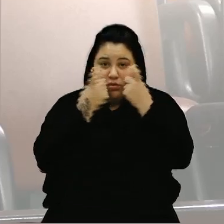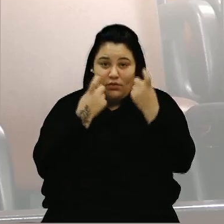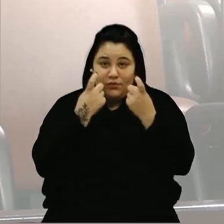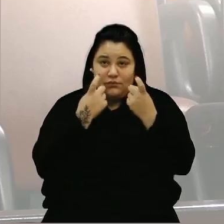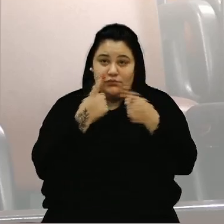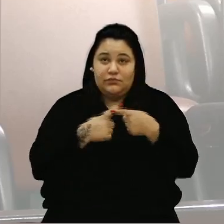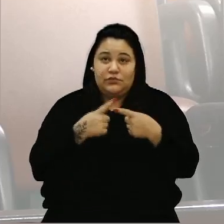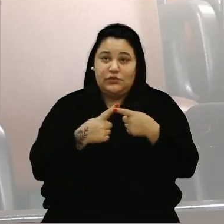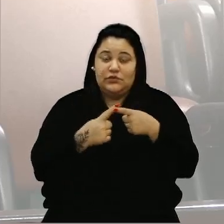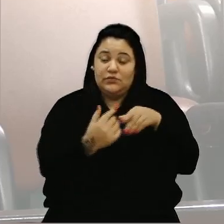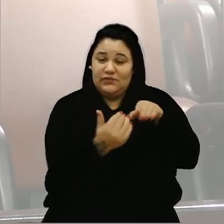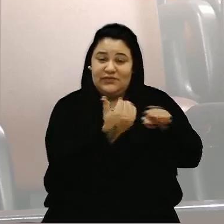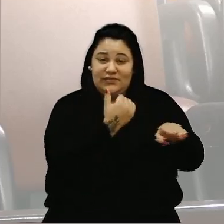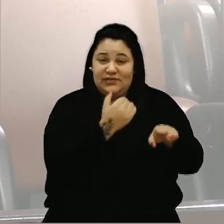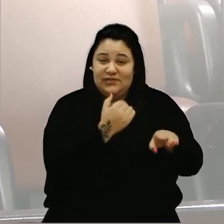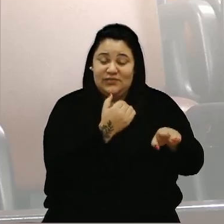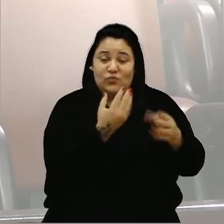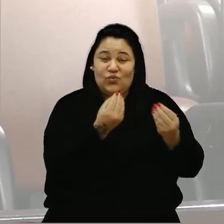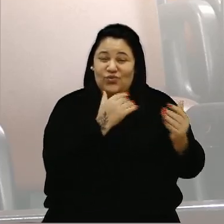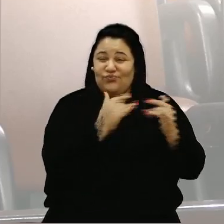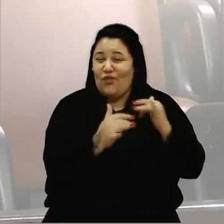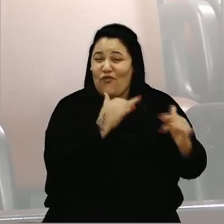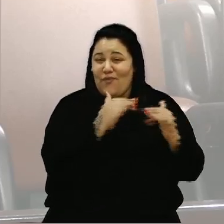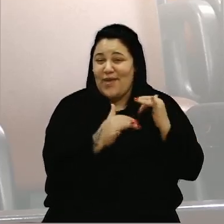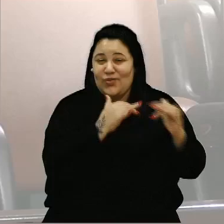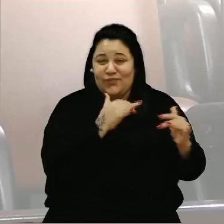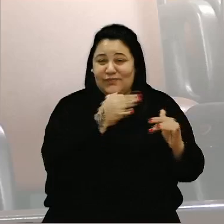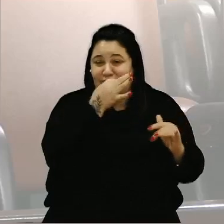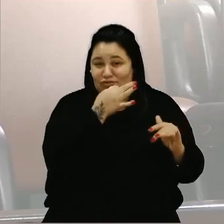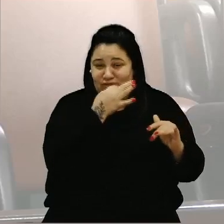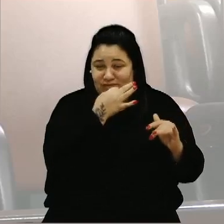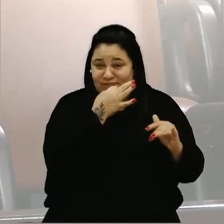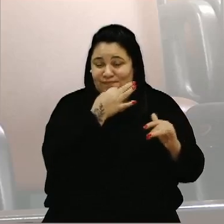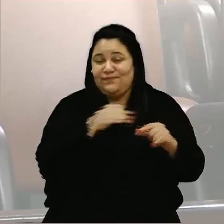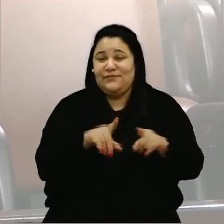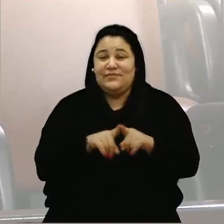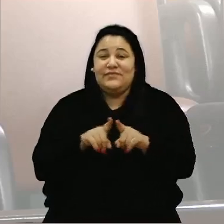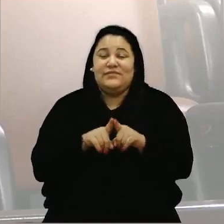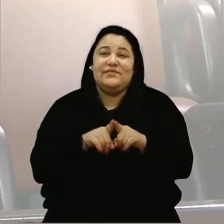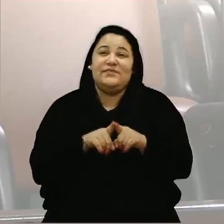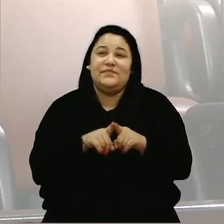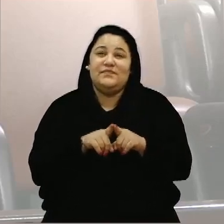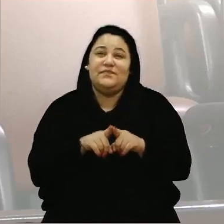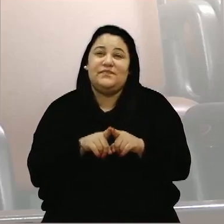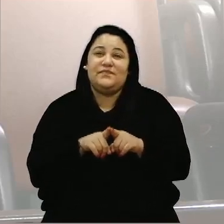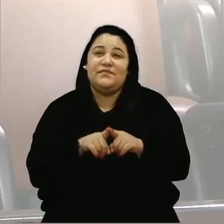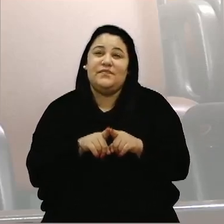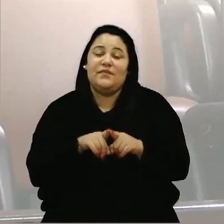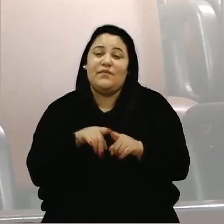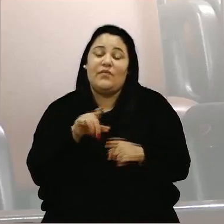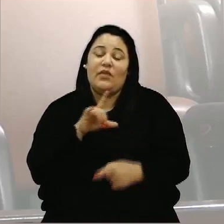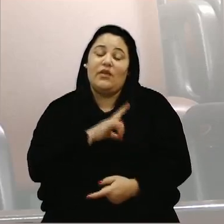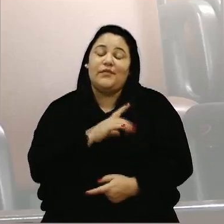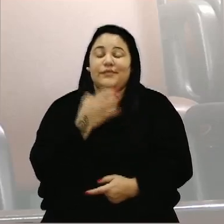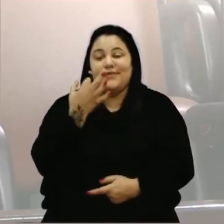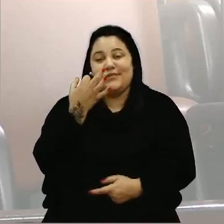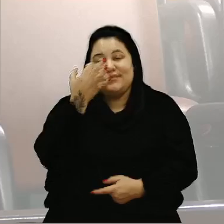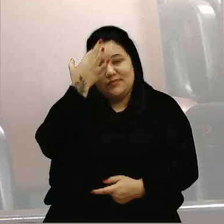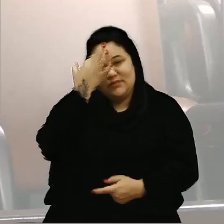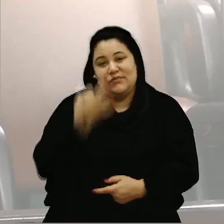das mais movimentadas de Caxias do Sul. E tenho convicção que ali